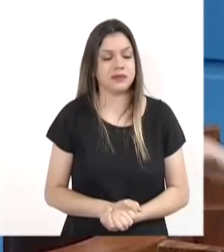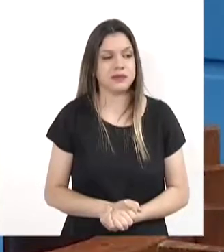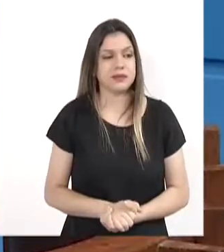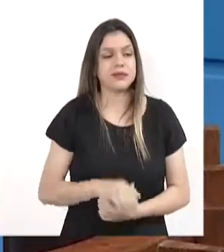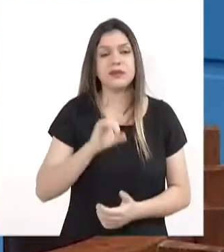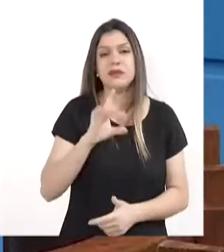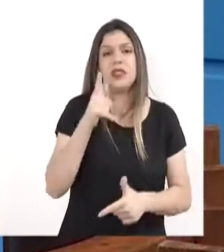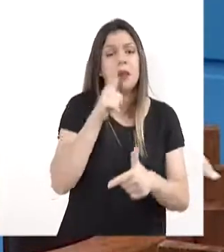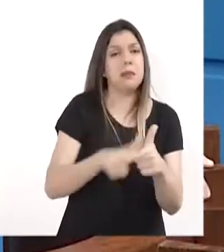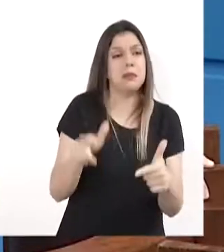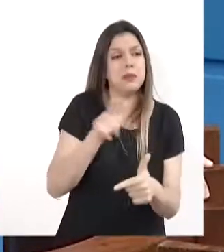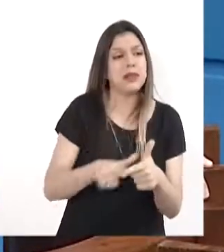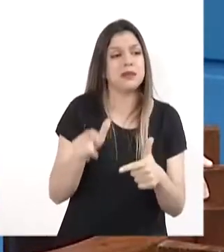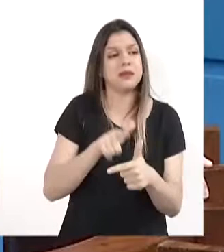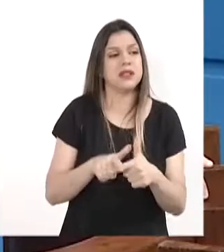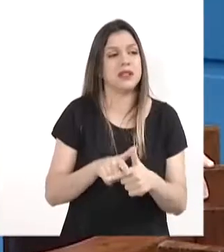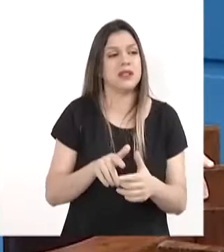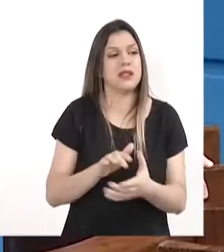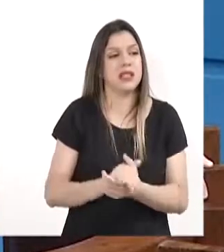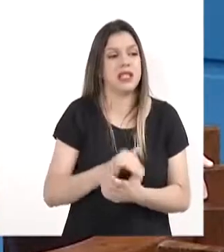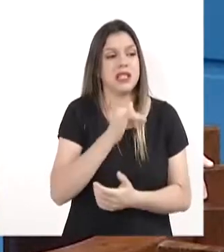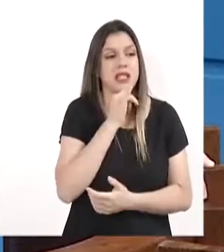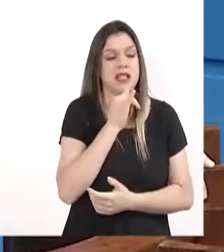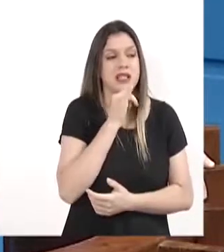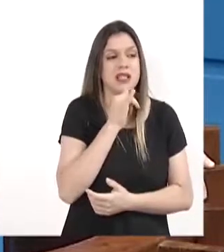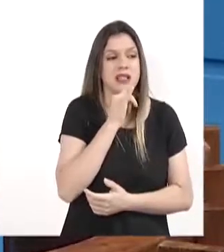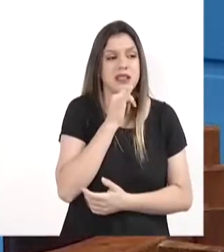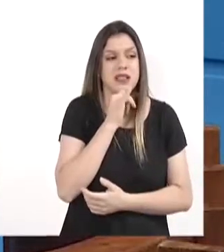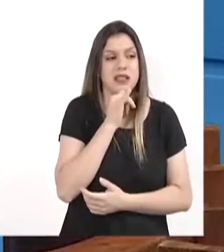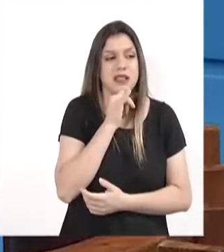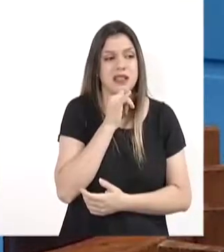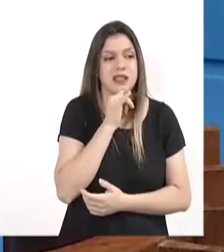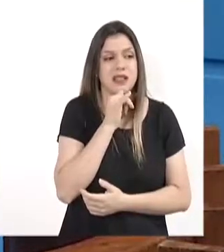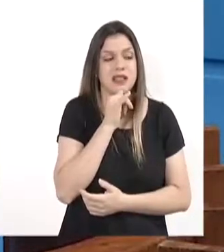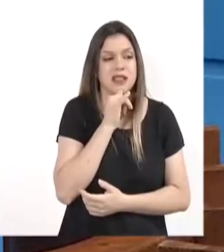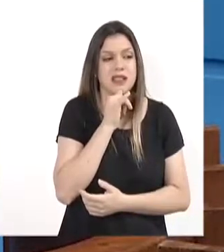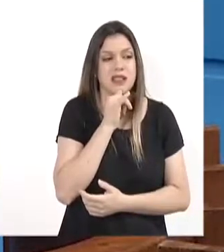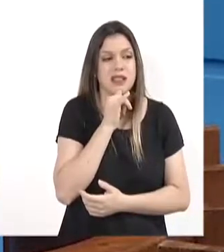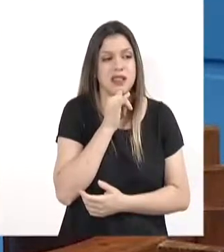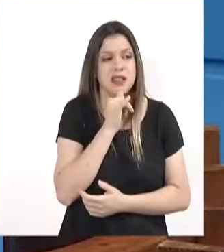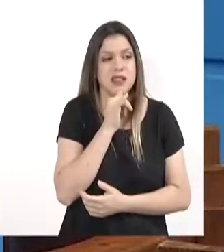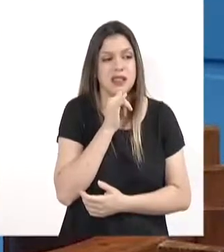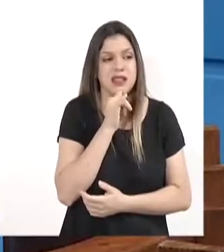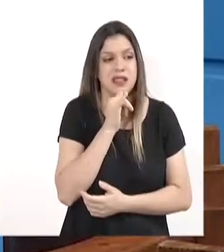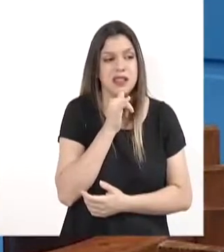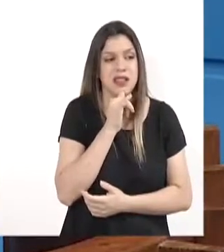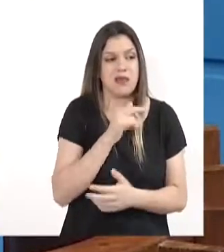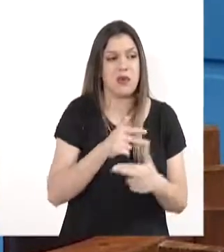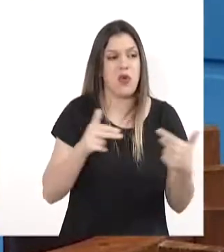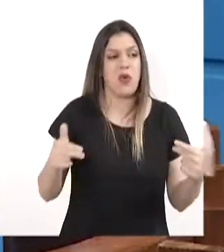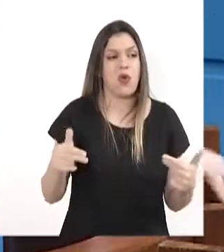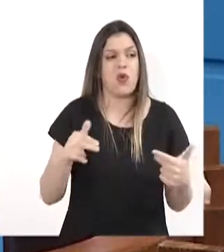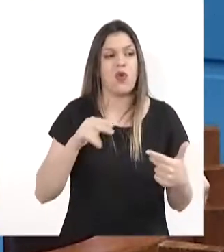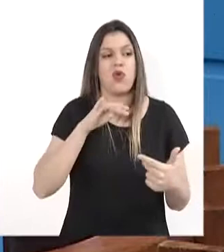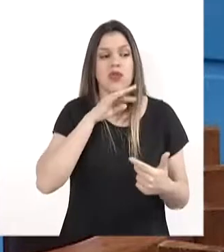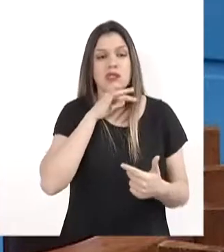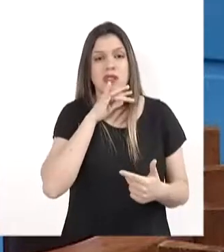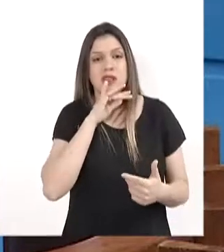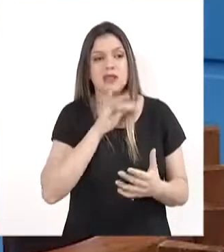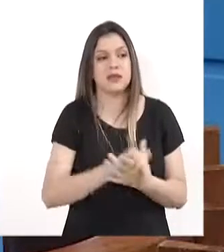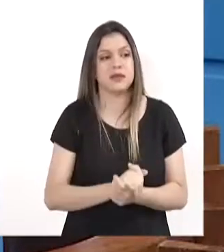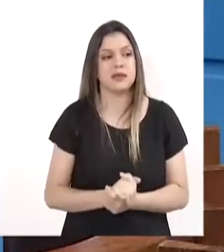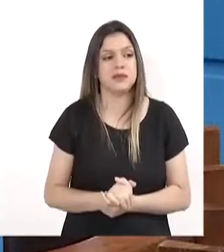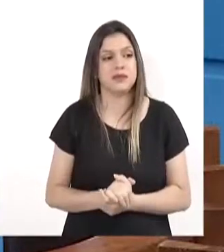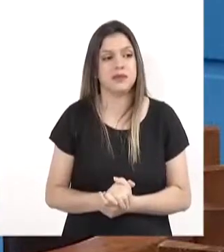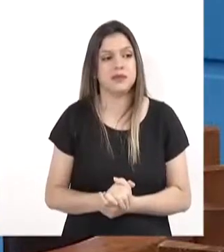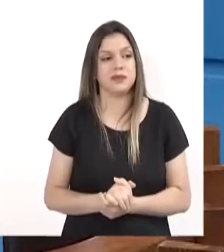problema. Na hora de dar notícia ruim, somos os primeiros, infelizmente, como caixa de ressonância, a ser porta-voz de notícia ruim.